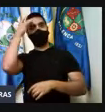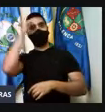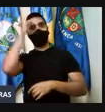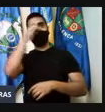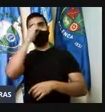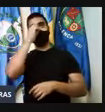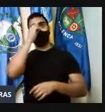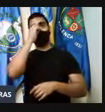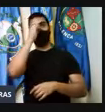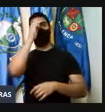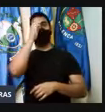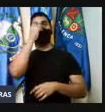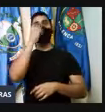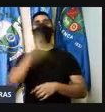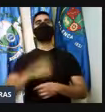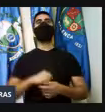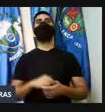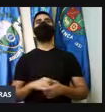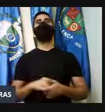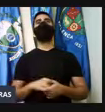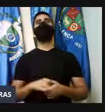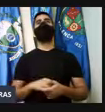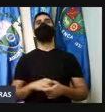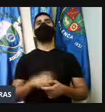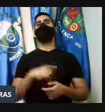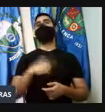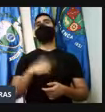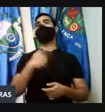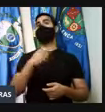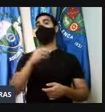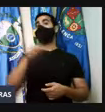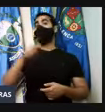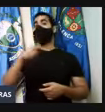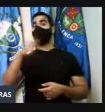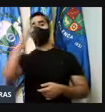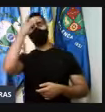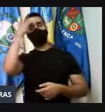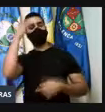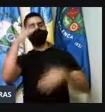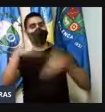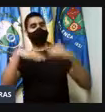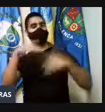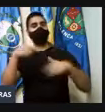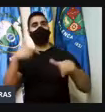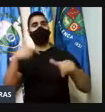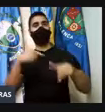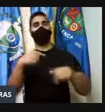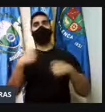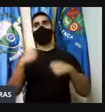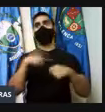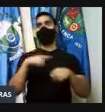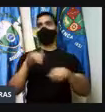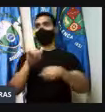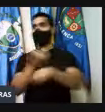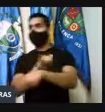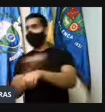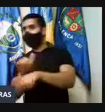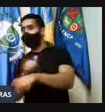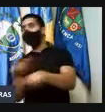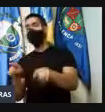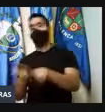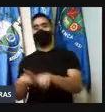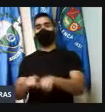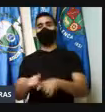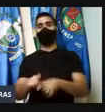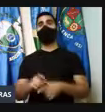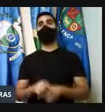entendeu? É uma quantidade muito grande de pessoas que precisa se adequar também em cima disso.